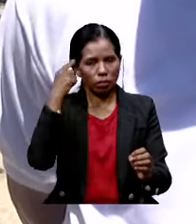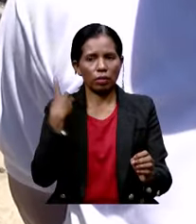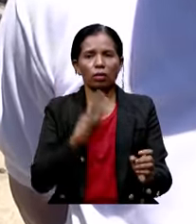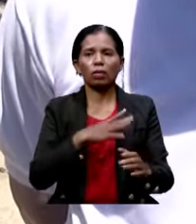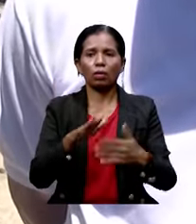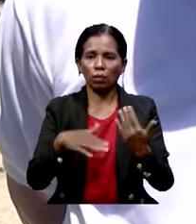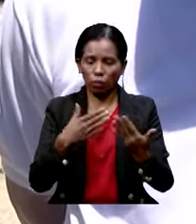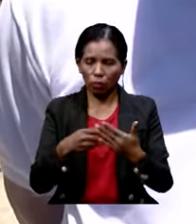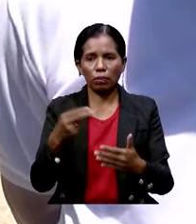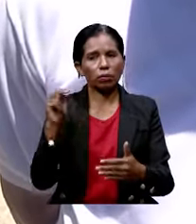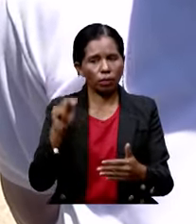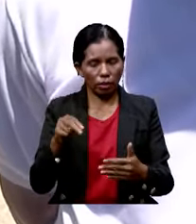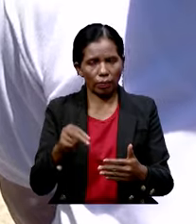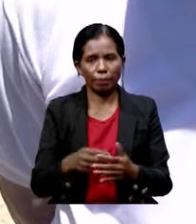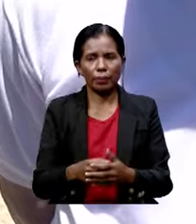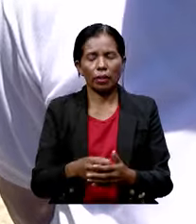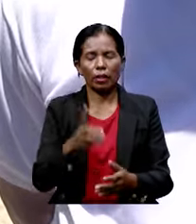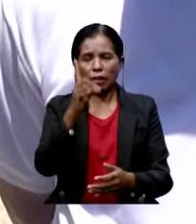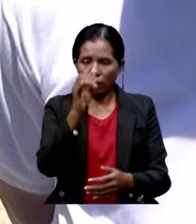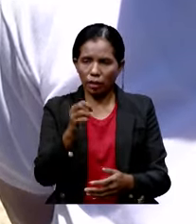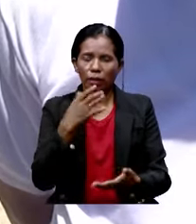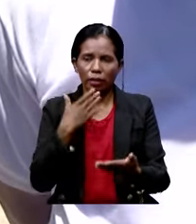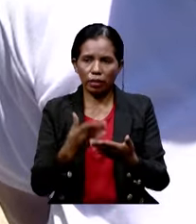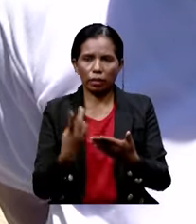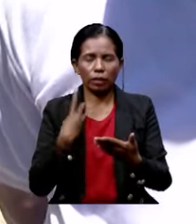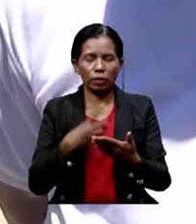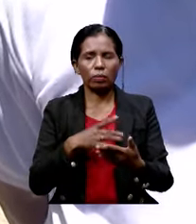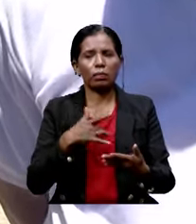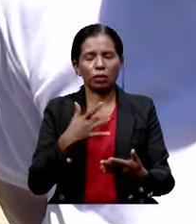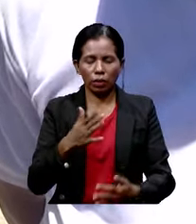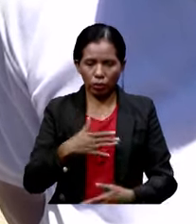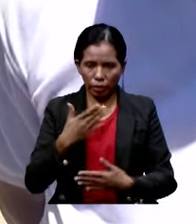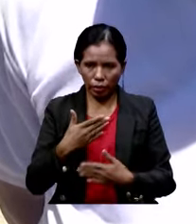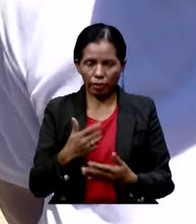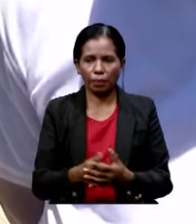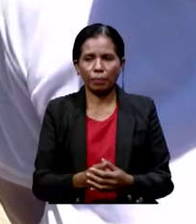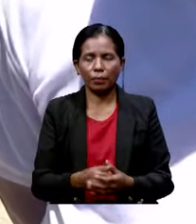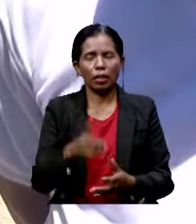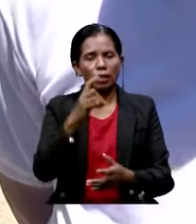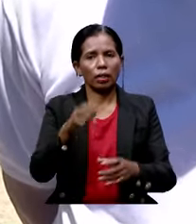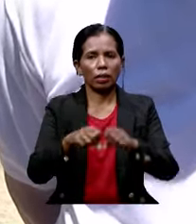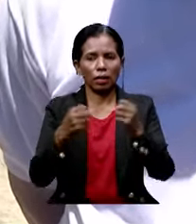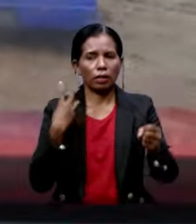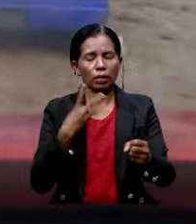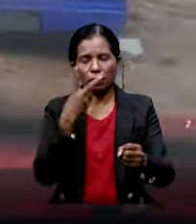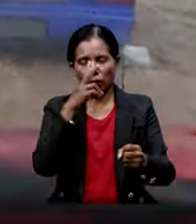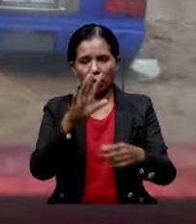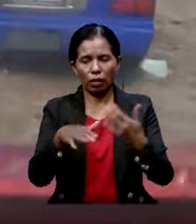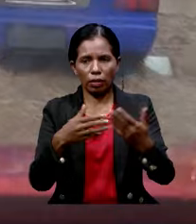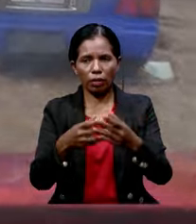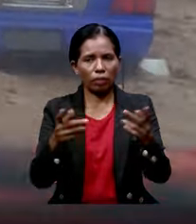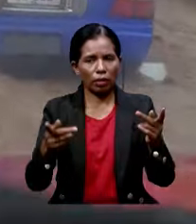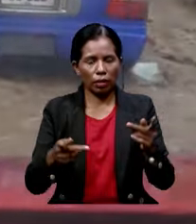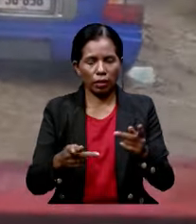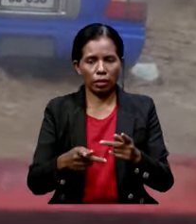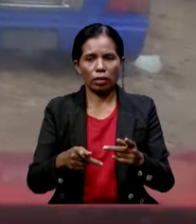unia dili dia ita hot hot mak bangga ita hot mak kempen mesti ita hot mak area ne be mak sempre mosu inunda sang